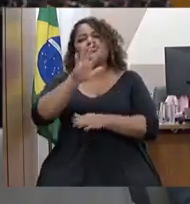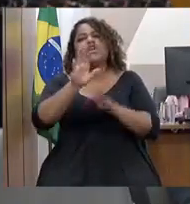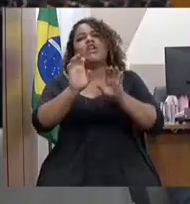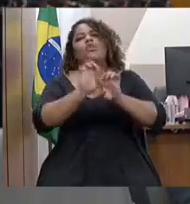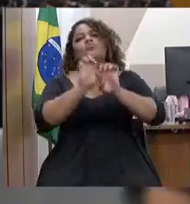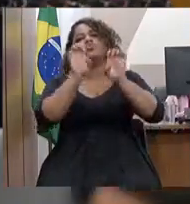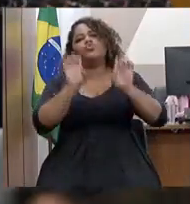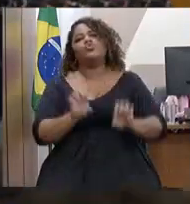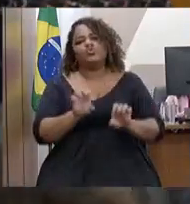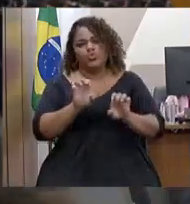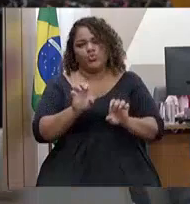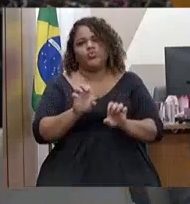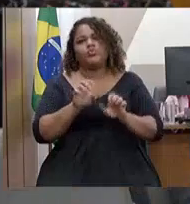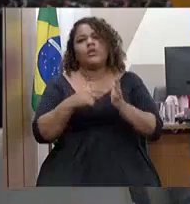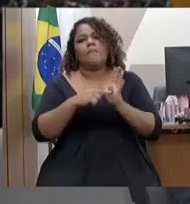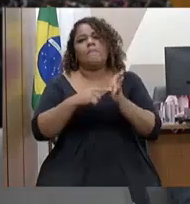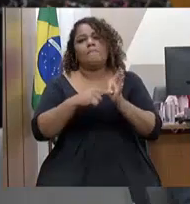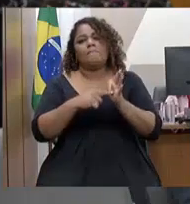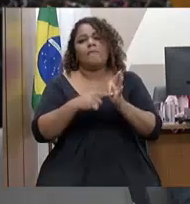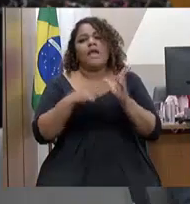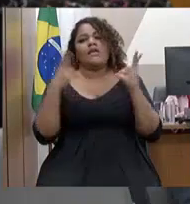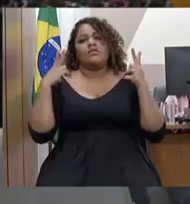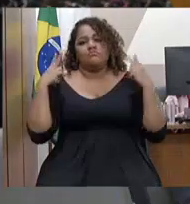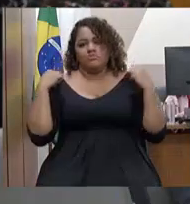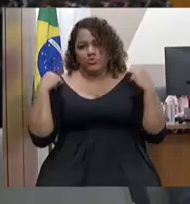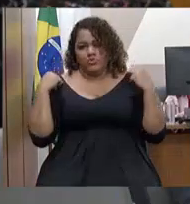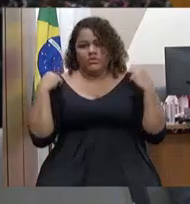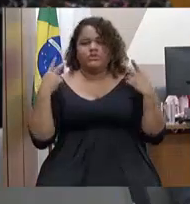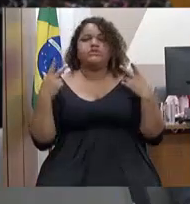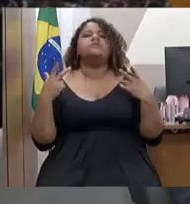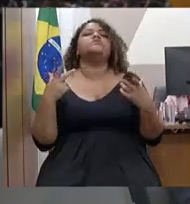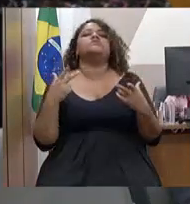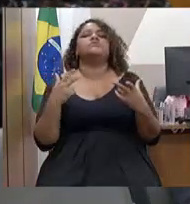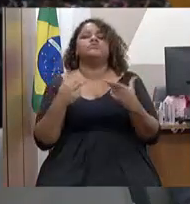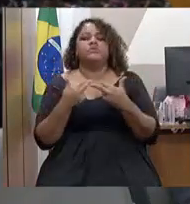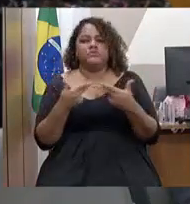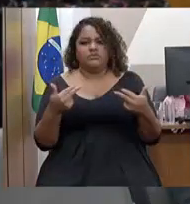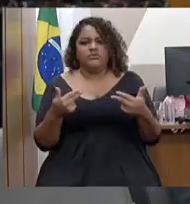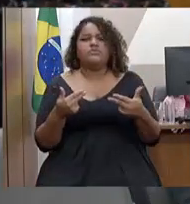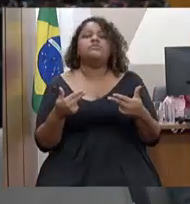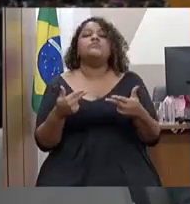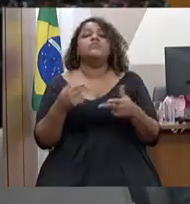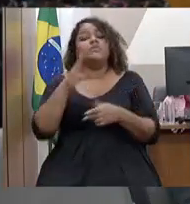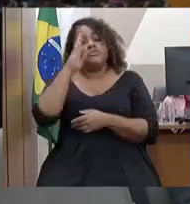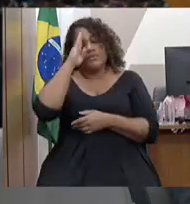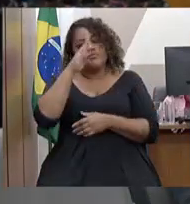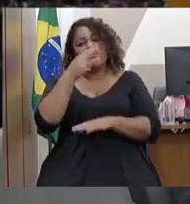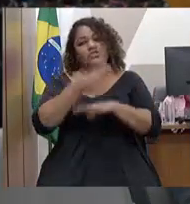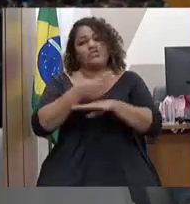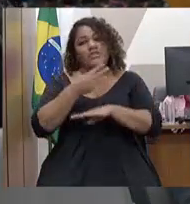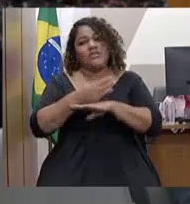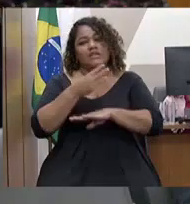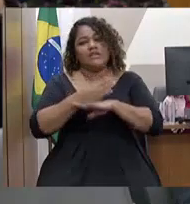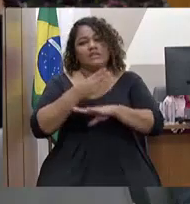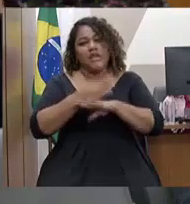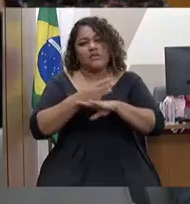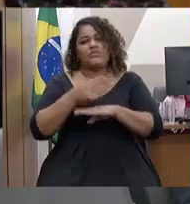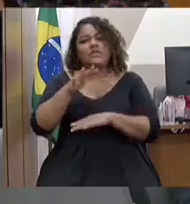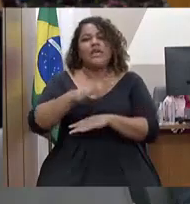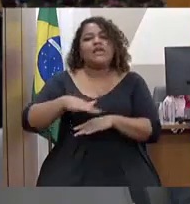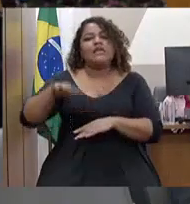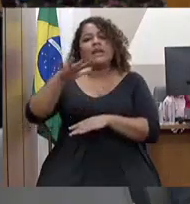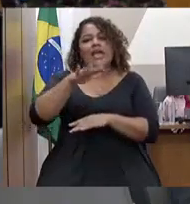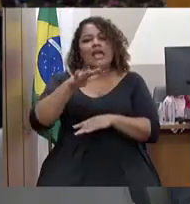e o pessoal que está na na principalmente terceirizado nas áreas de barragem então